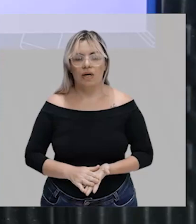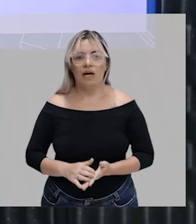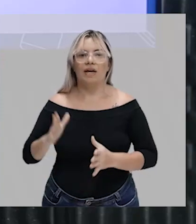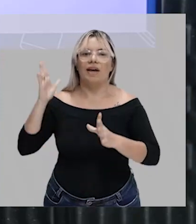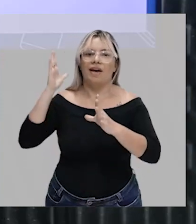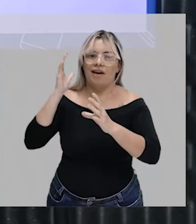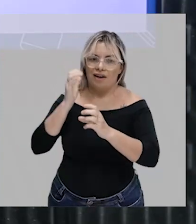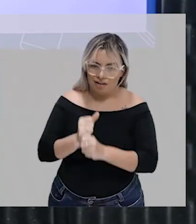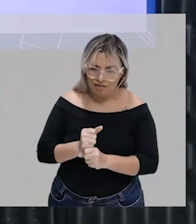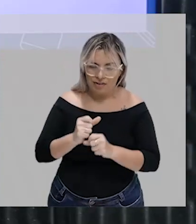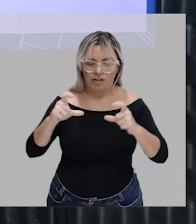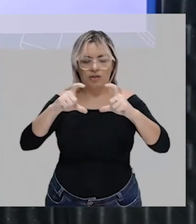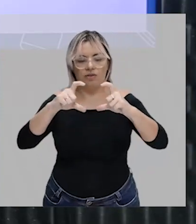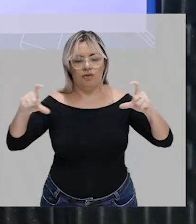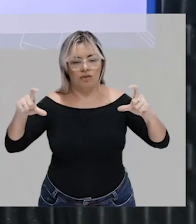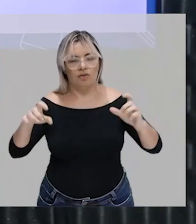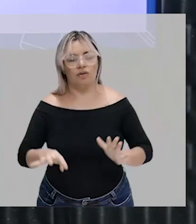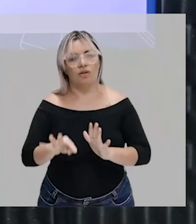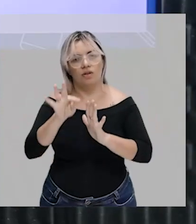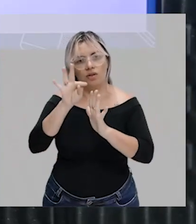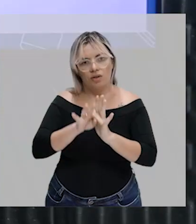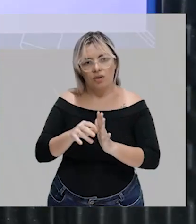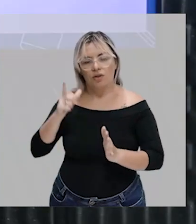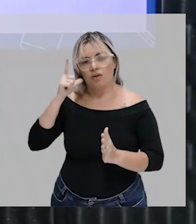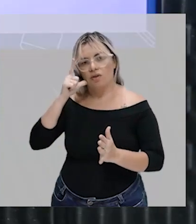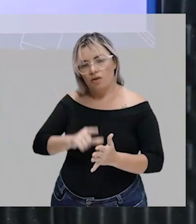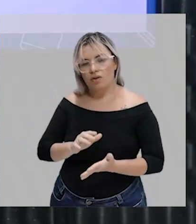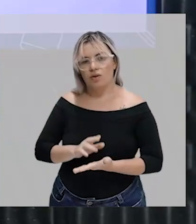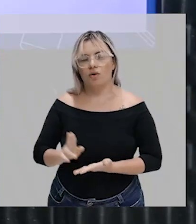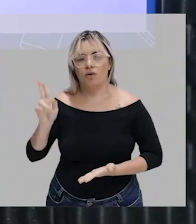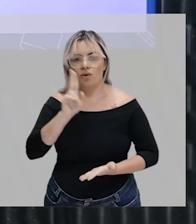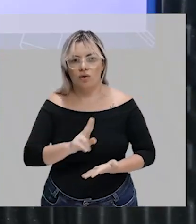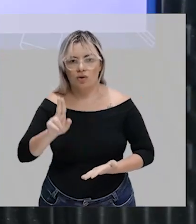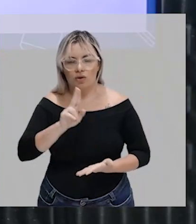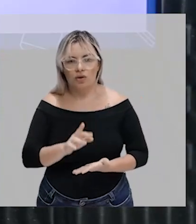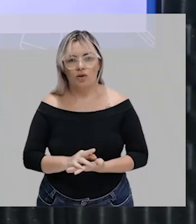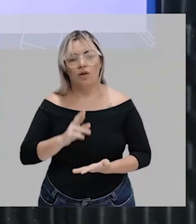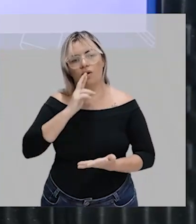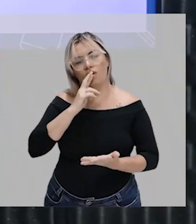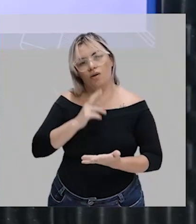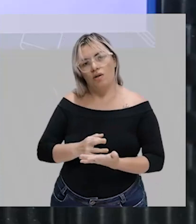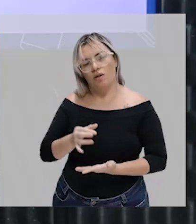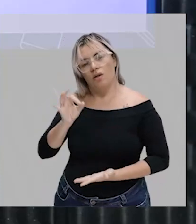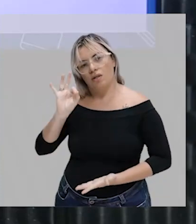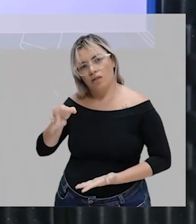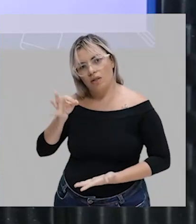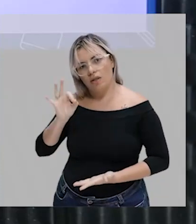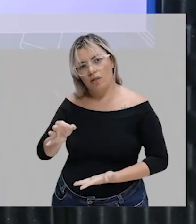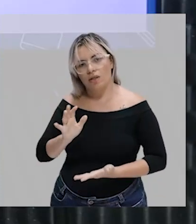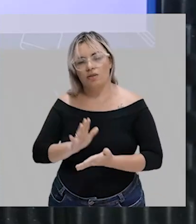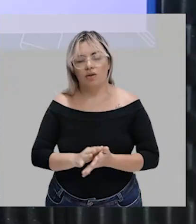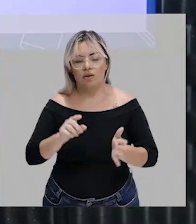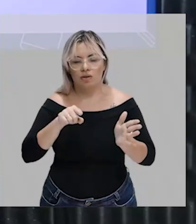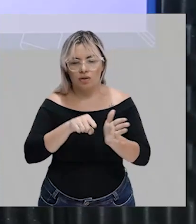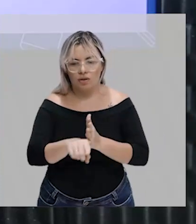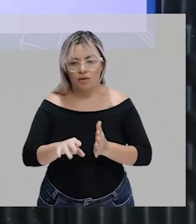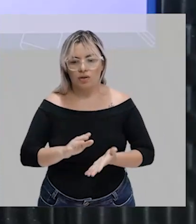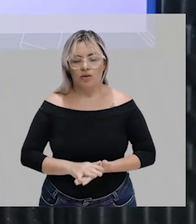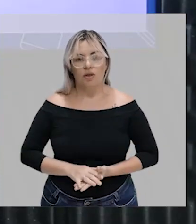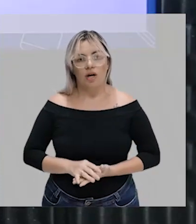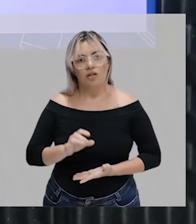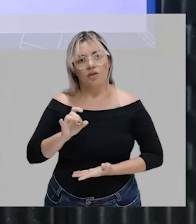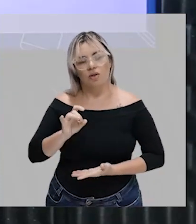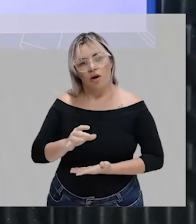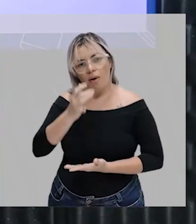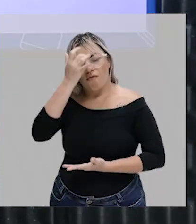porque é lá dentro do texto que você vai conseguir os elementos para responder corretamente aquele enunciado. Tá? É apenas uma forma